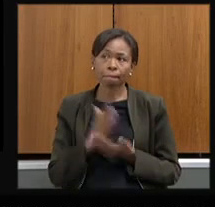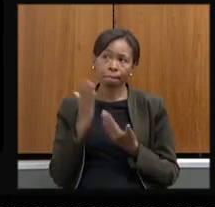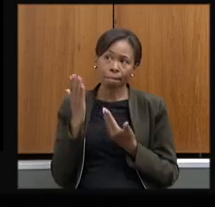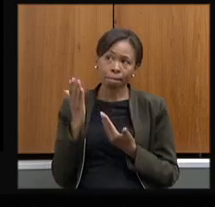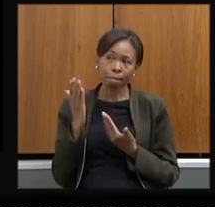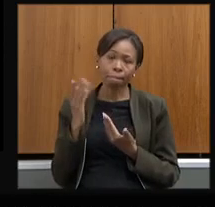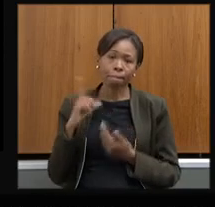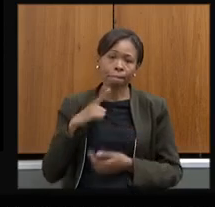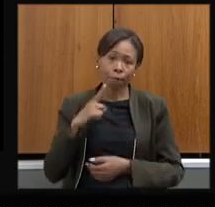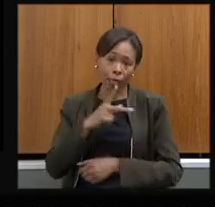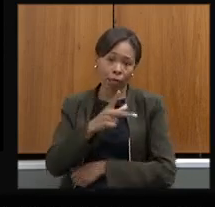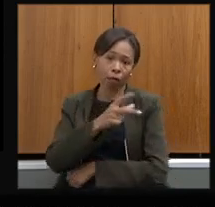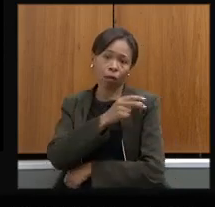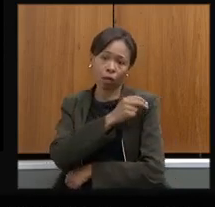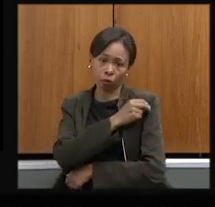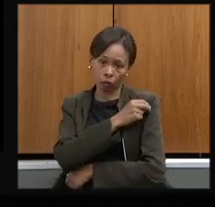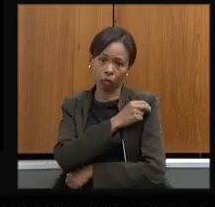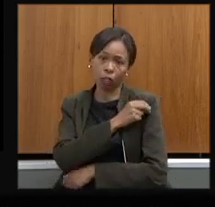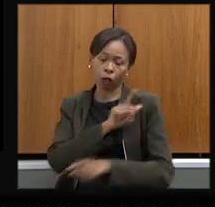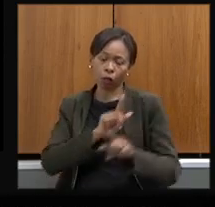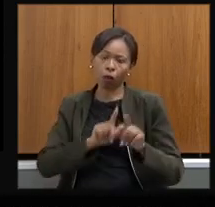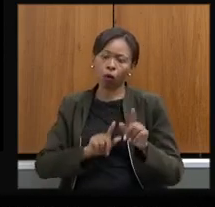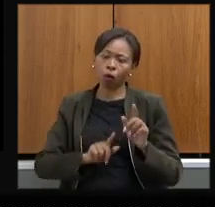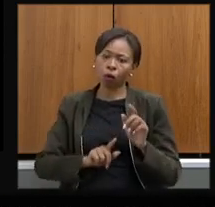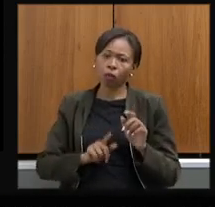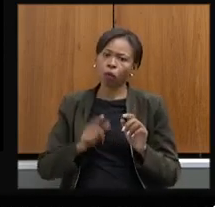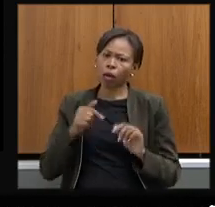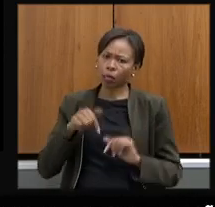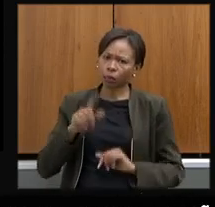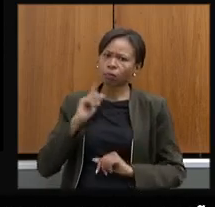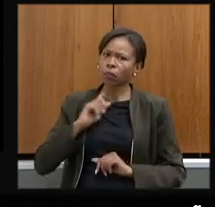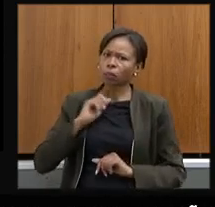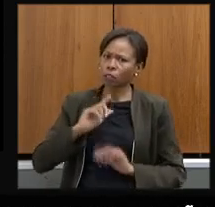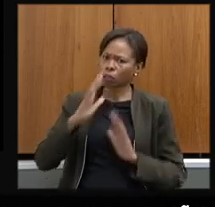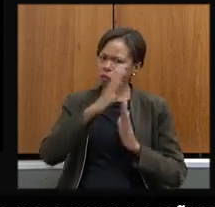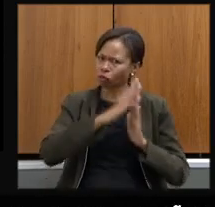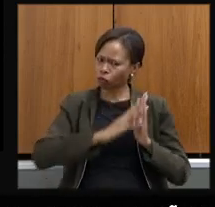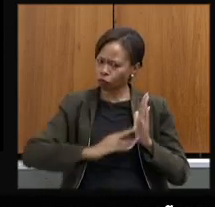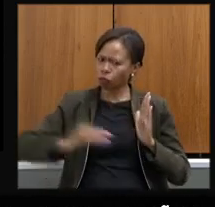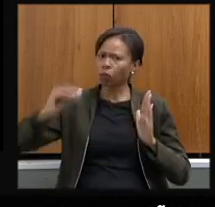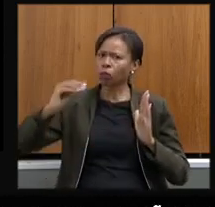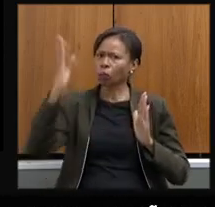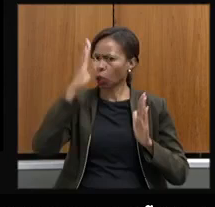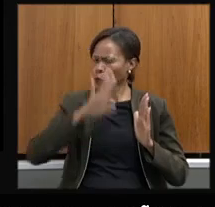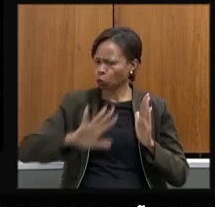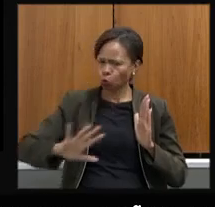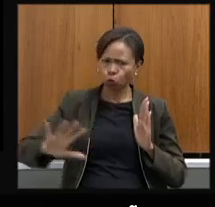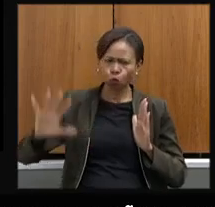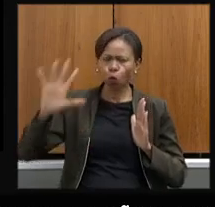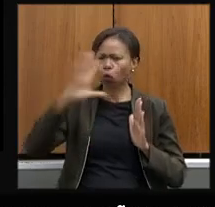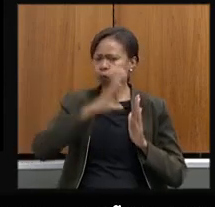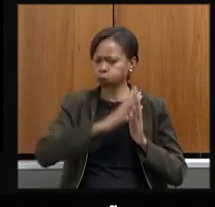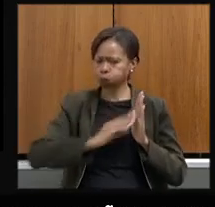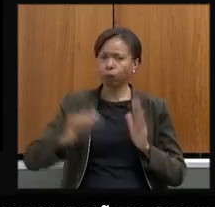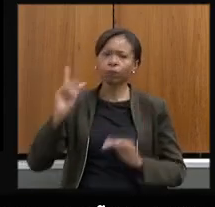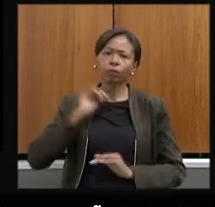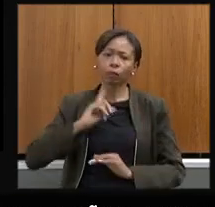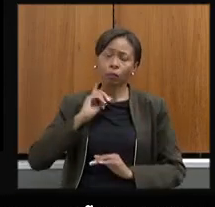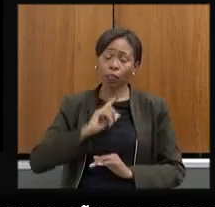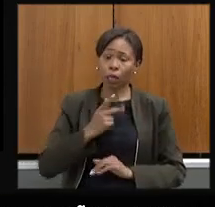vacinómetro Minas Gerais deu um exemplo para todo o Brasil hoje o nosso estado que apesar de ser